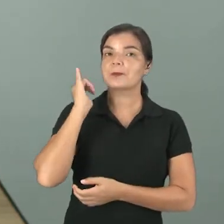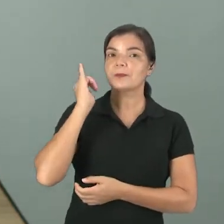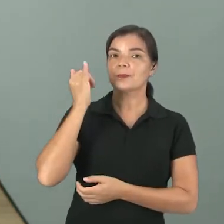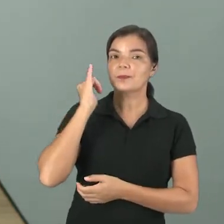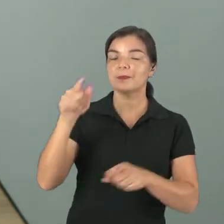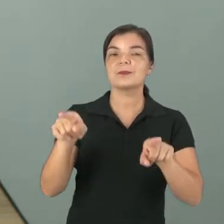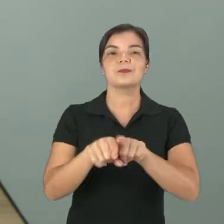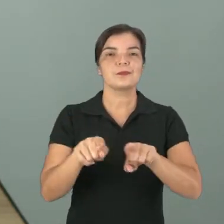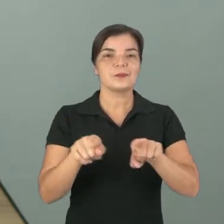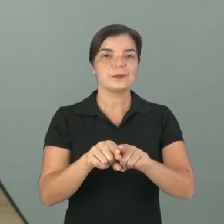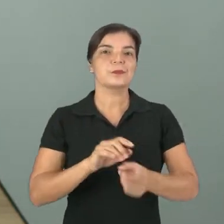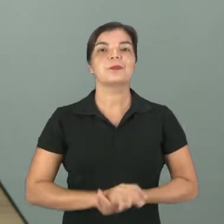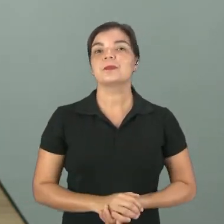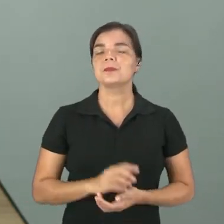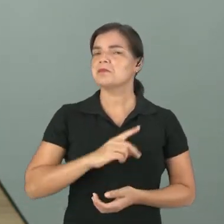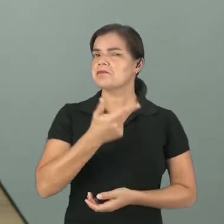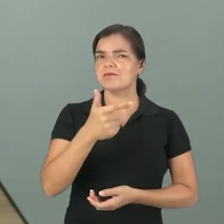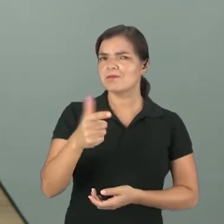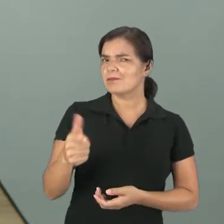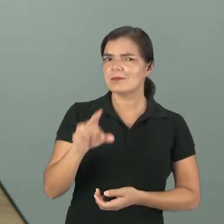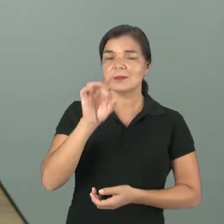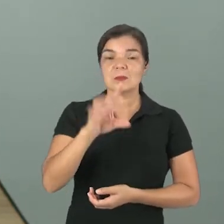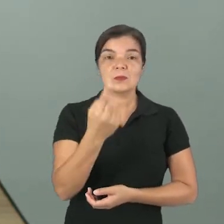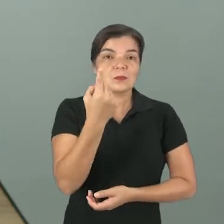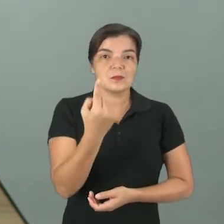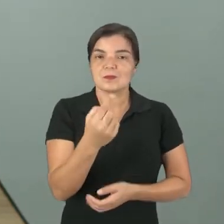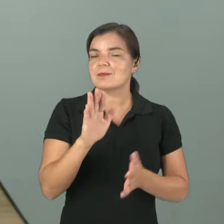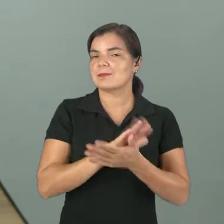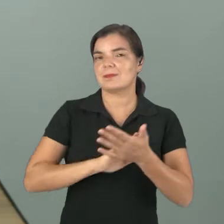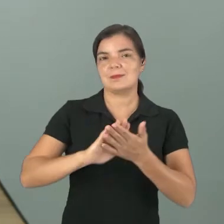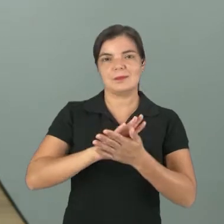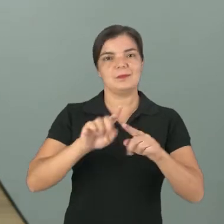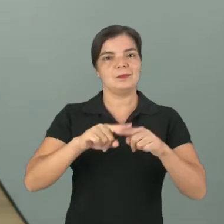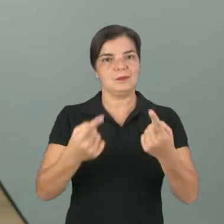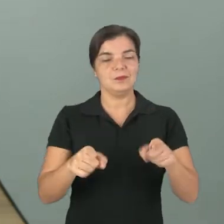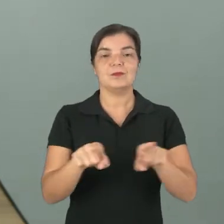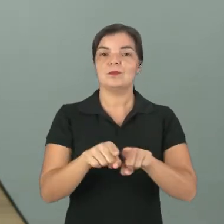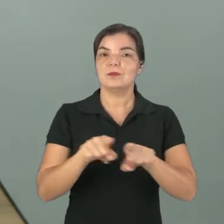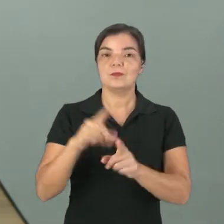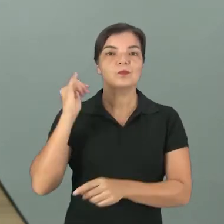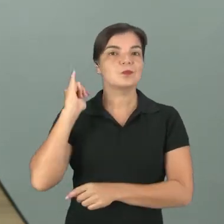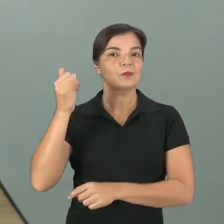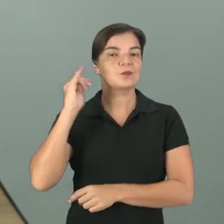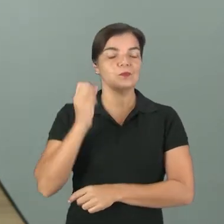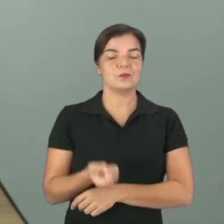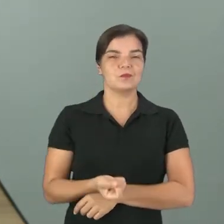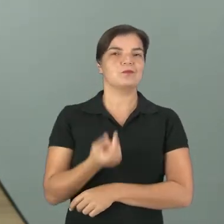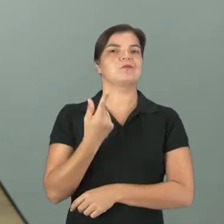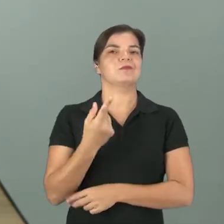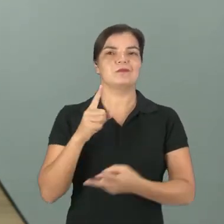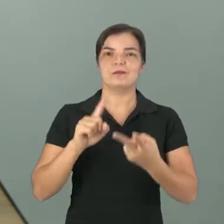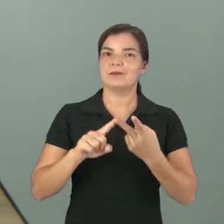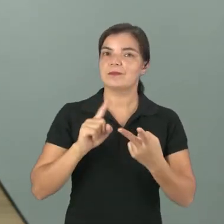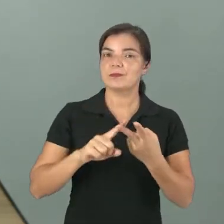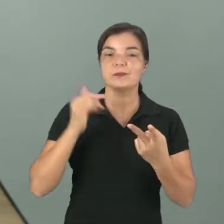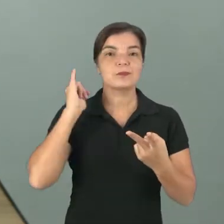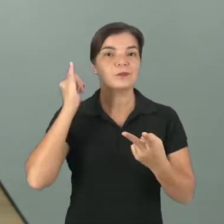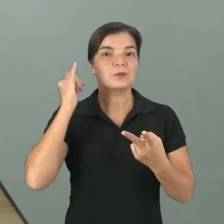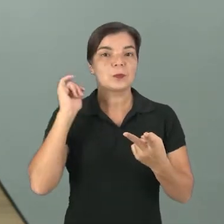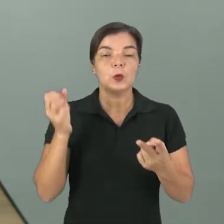contos. É isso mesmo, não existe só um tipo de conto não. Nós temos os contos de esperteza, os contos